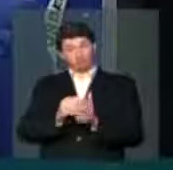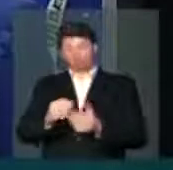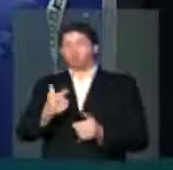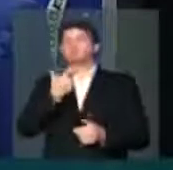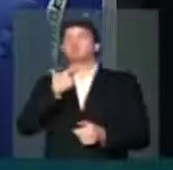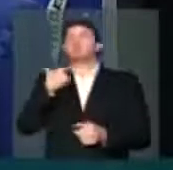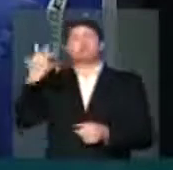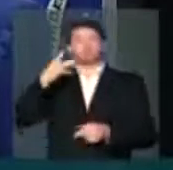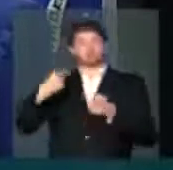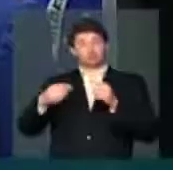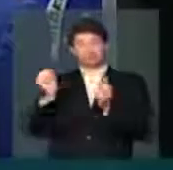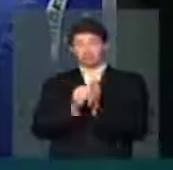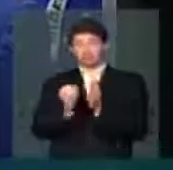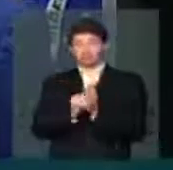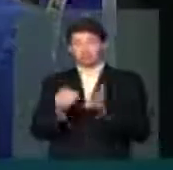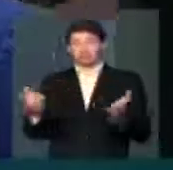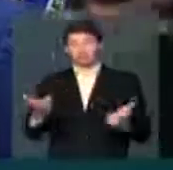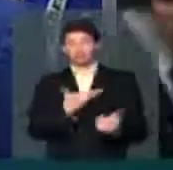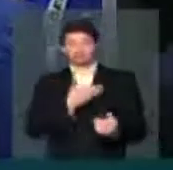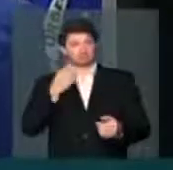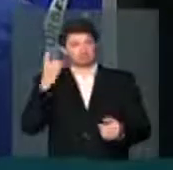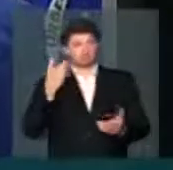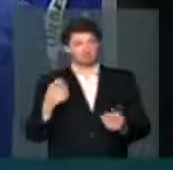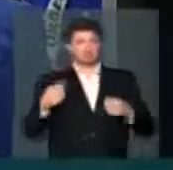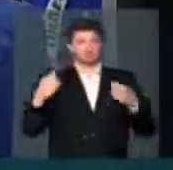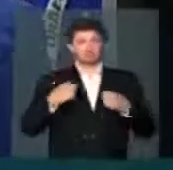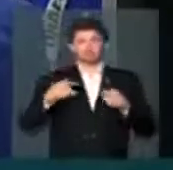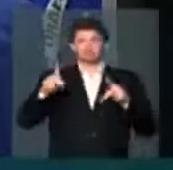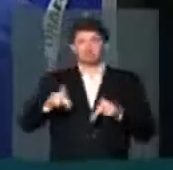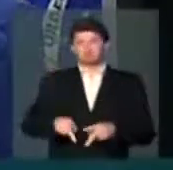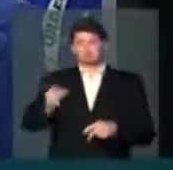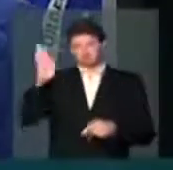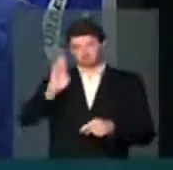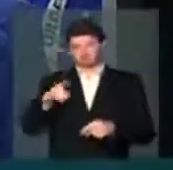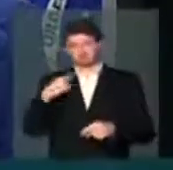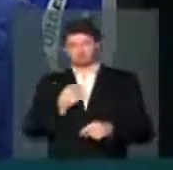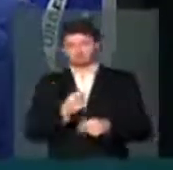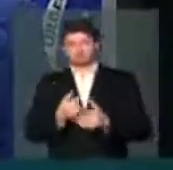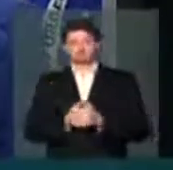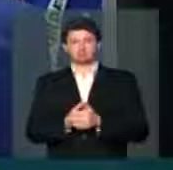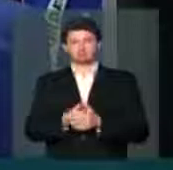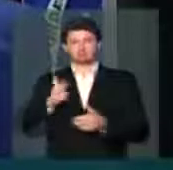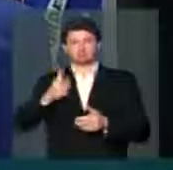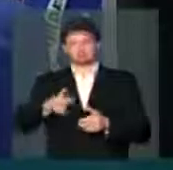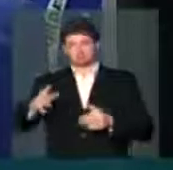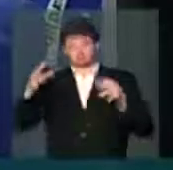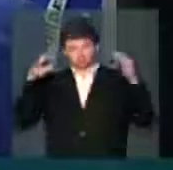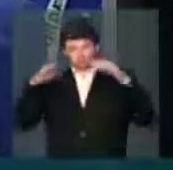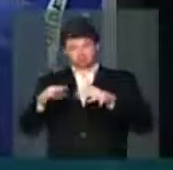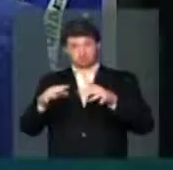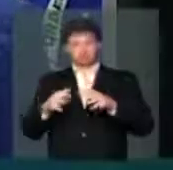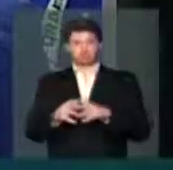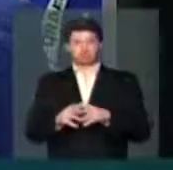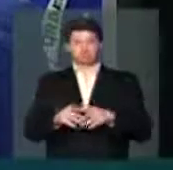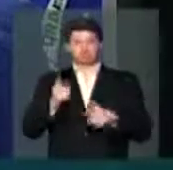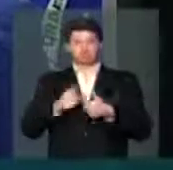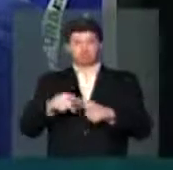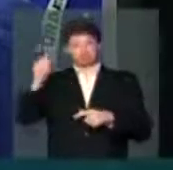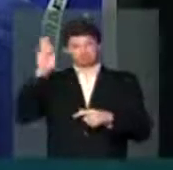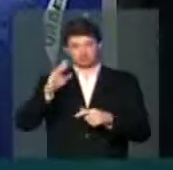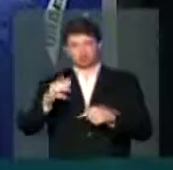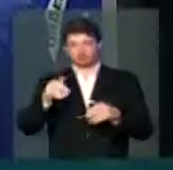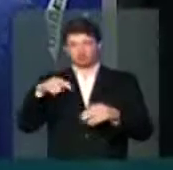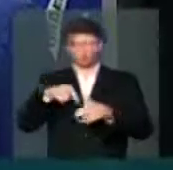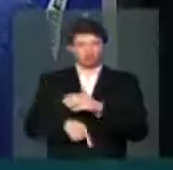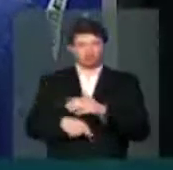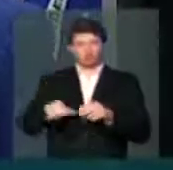e é preciso, meus caros amigos, é preciso, brasileiros, que nós nos mantenhamos atentos para que o Brasil não